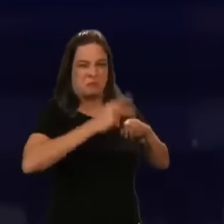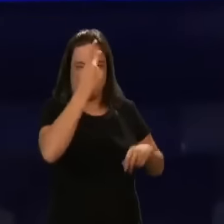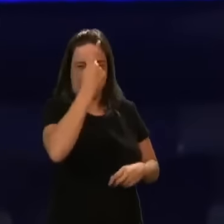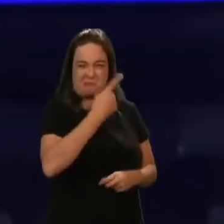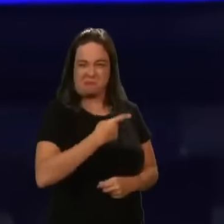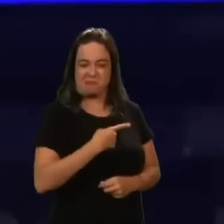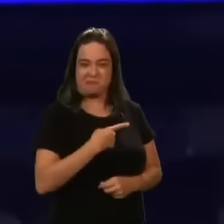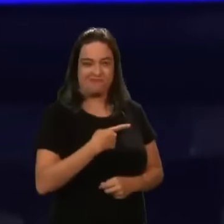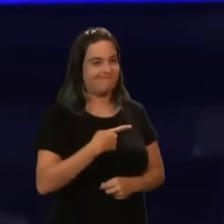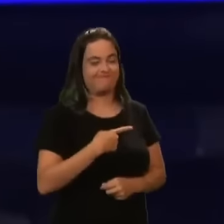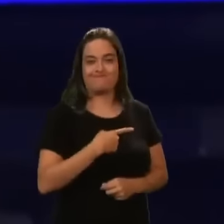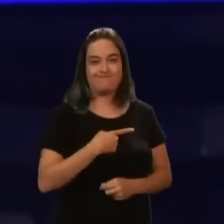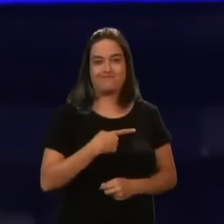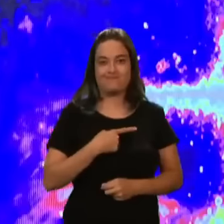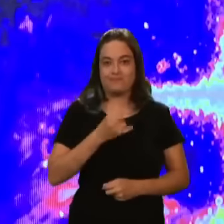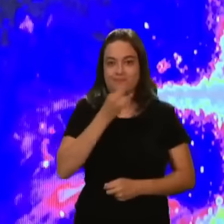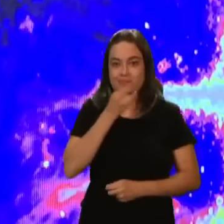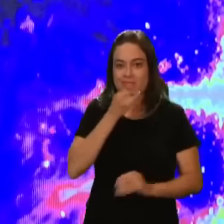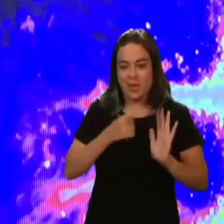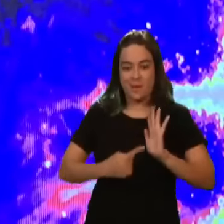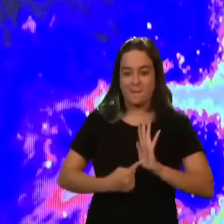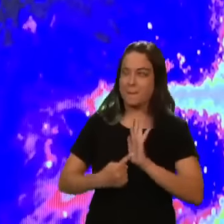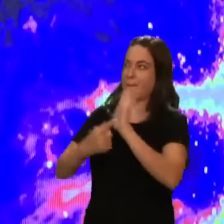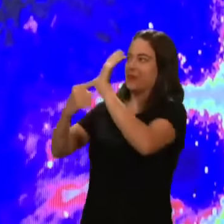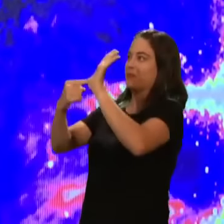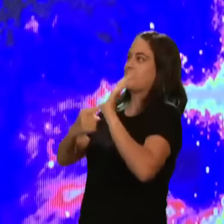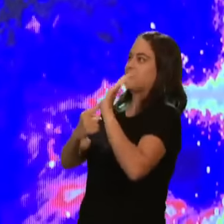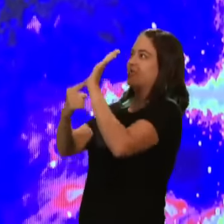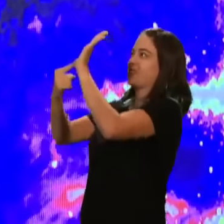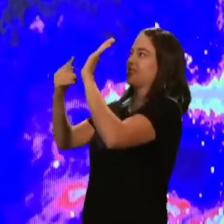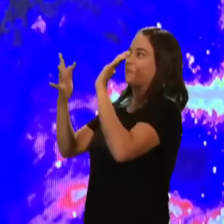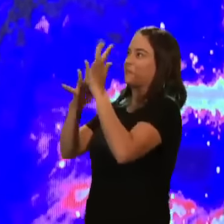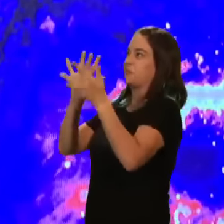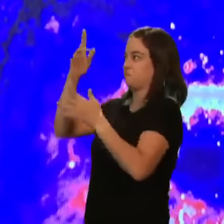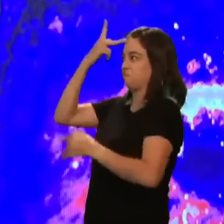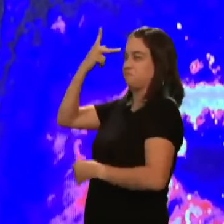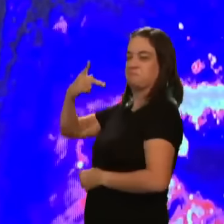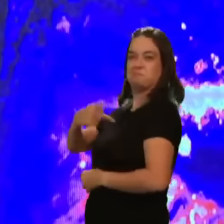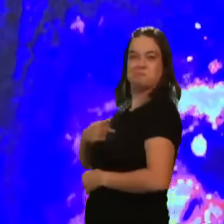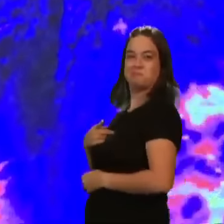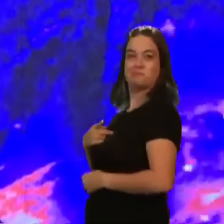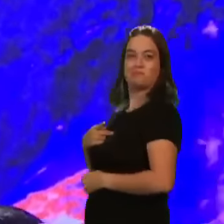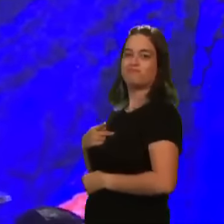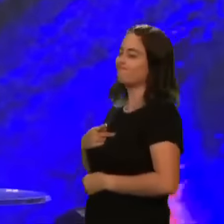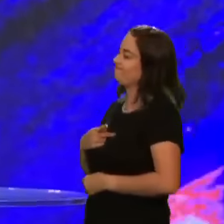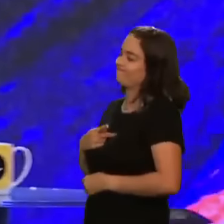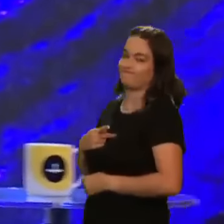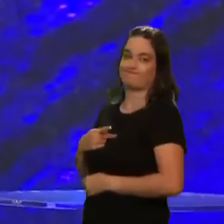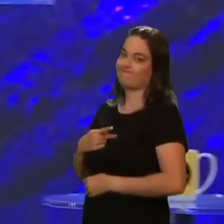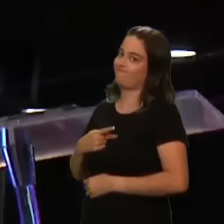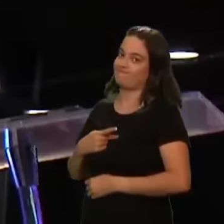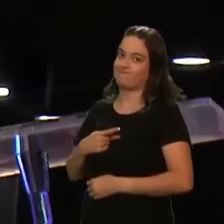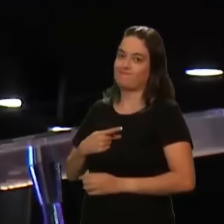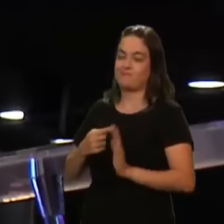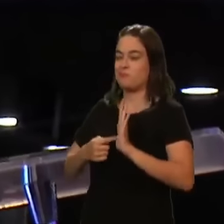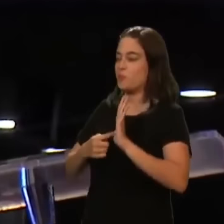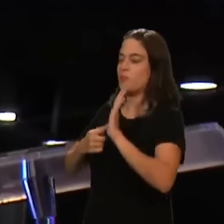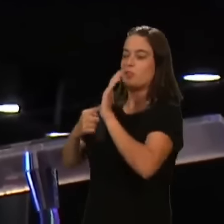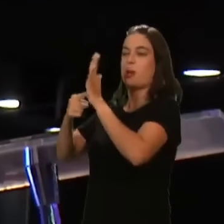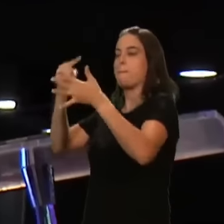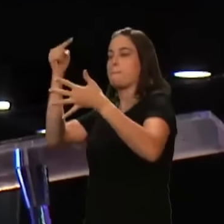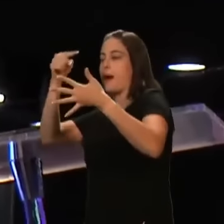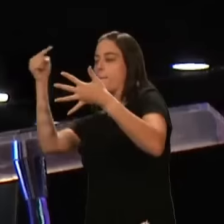Ei, nunca mostre seus diplomas para Jesus, Ele vai rir de todos. Nunca mostre seus méritos para